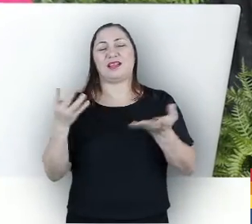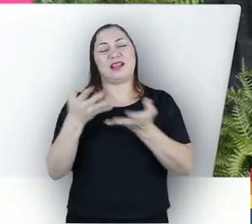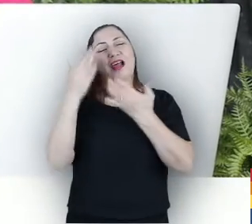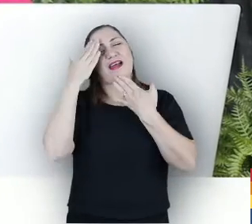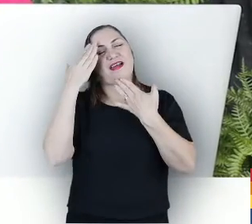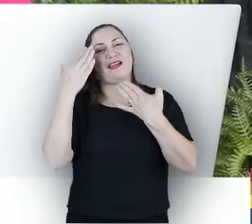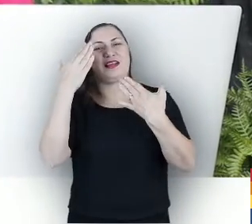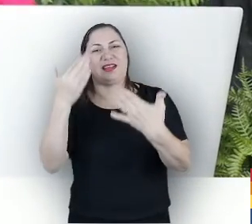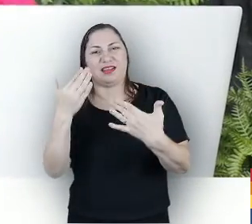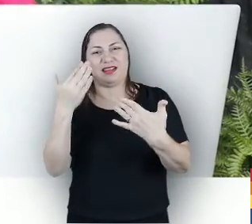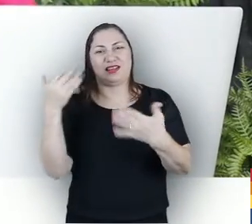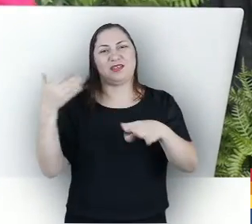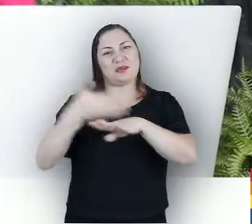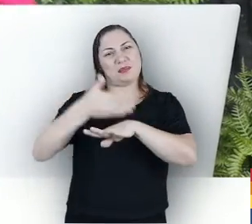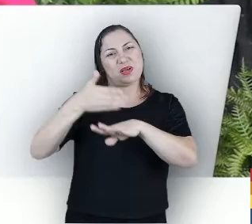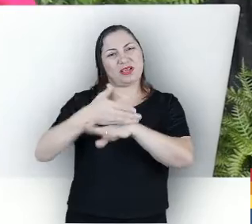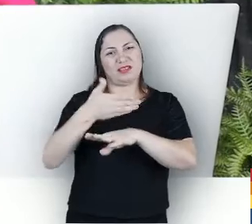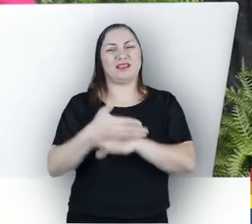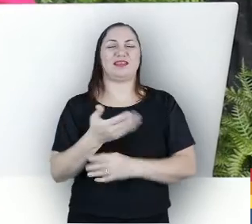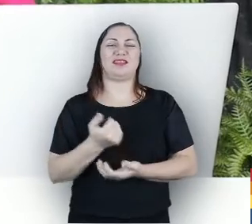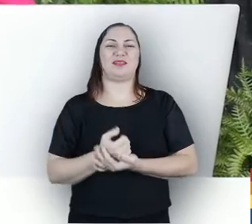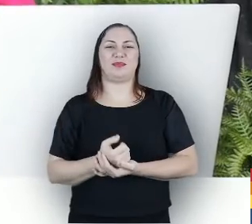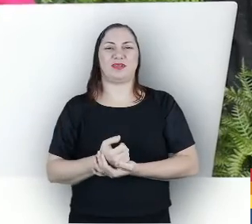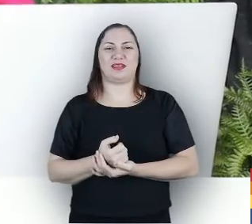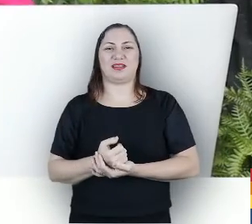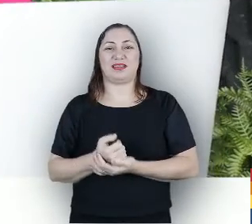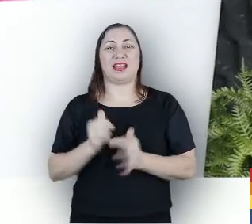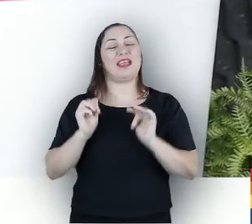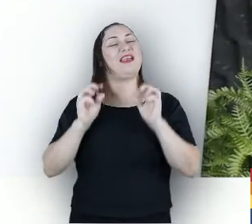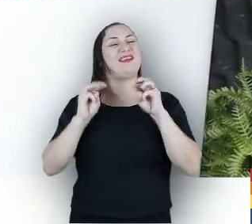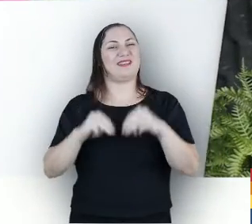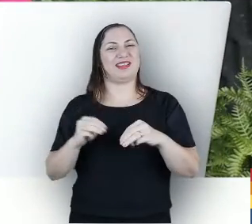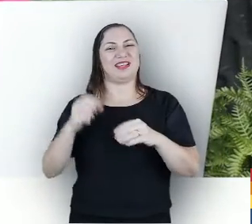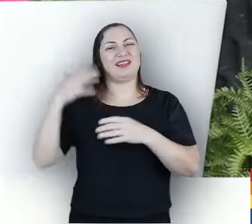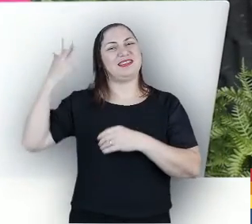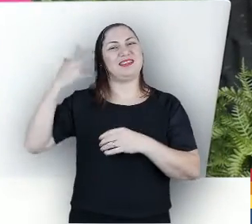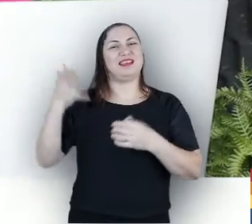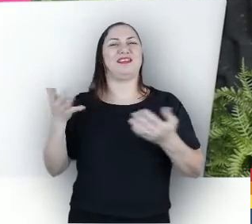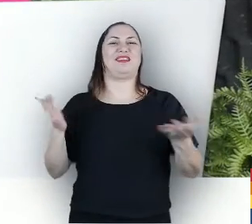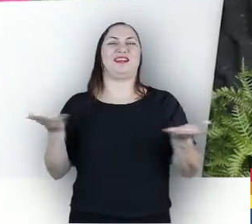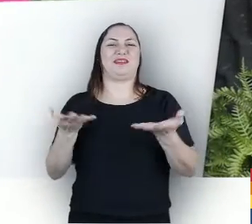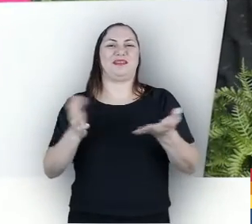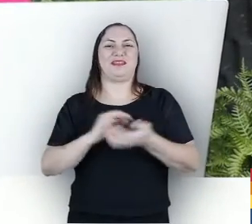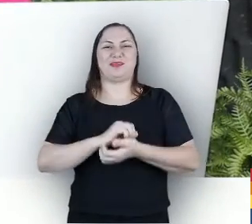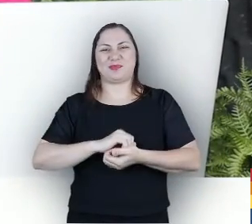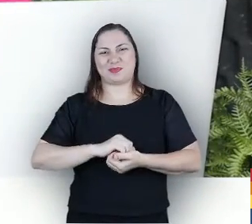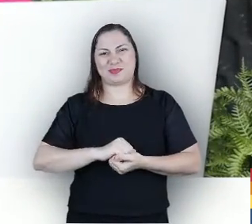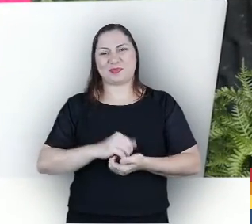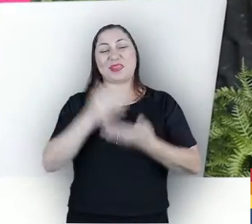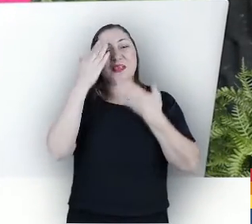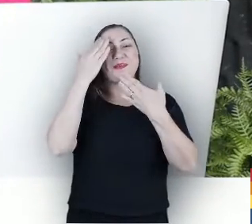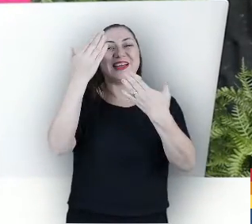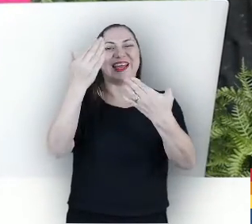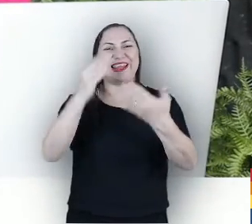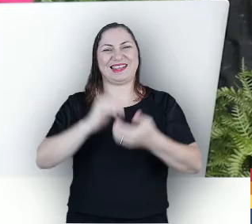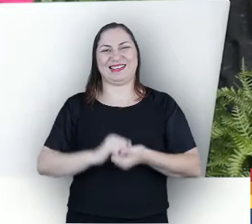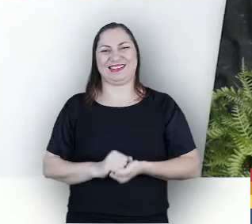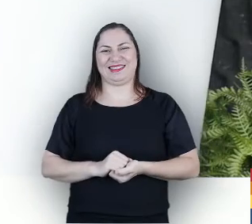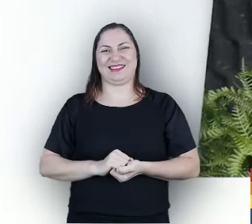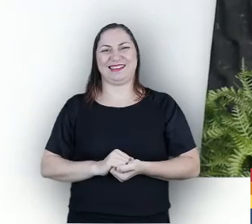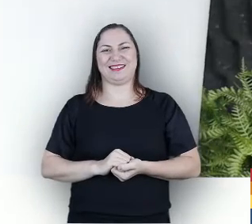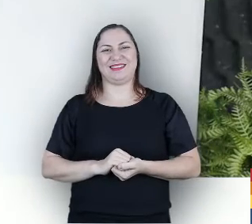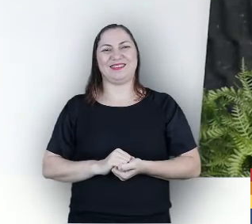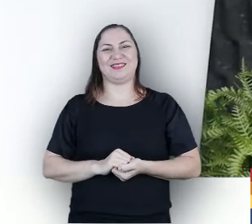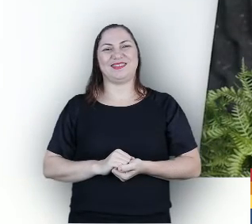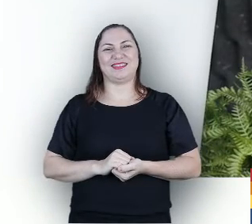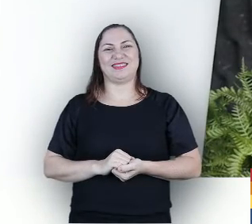né, essa gravação, eles consigam perceber também com a gente, né, o que é que está perpassando por todo esse momento na educação.